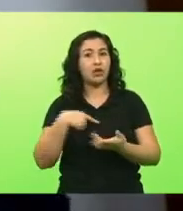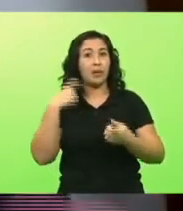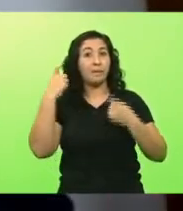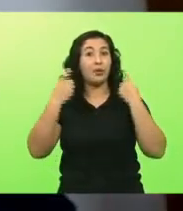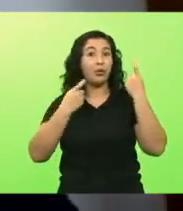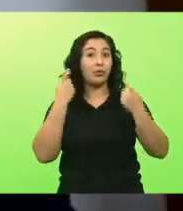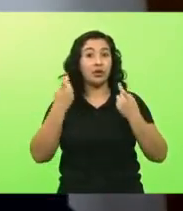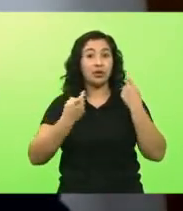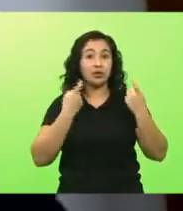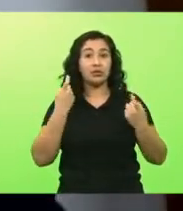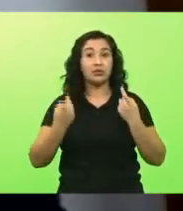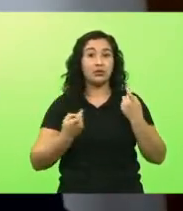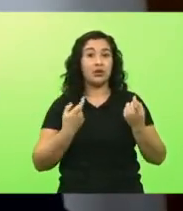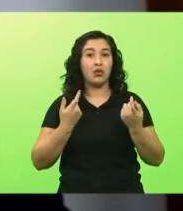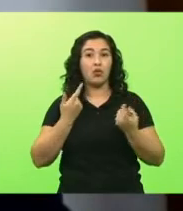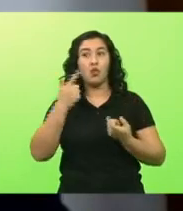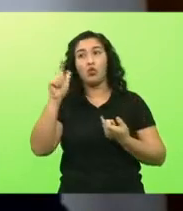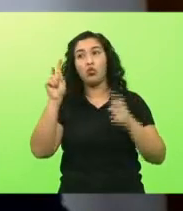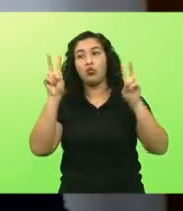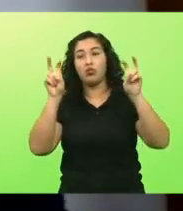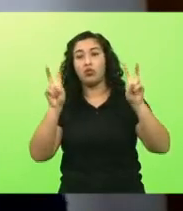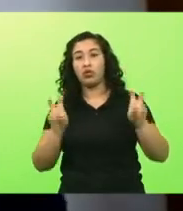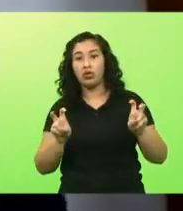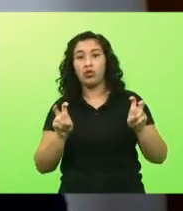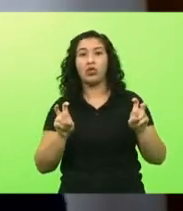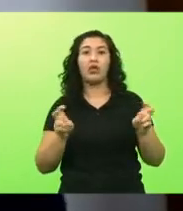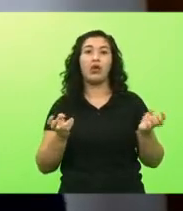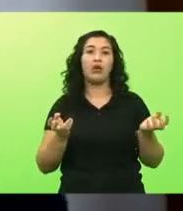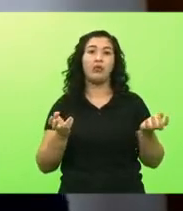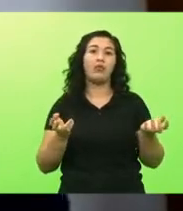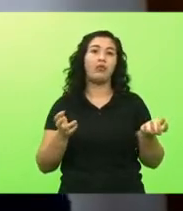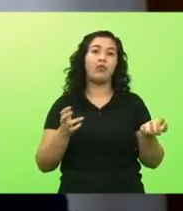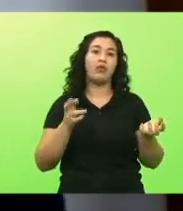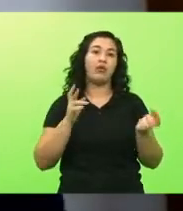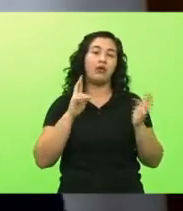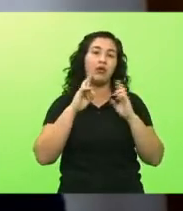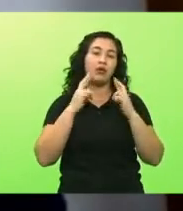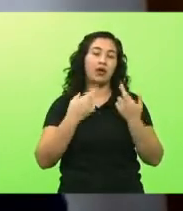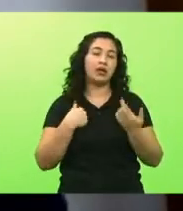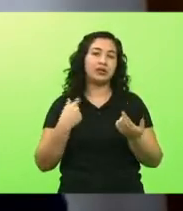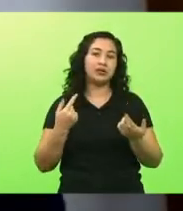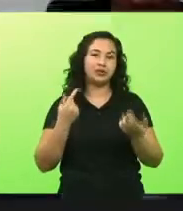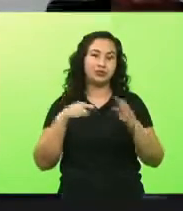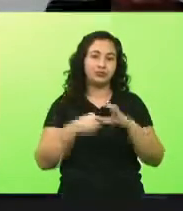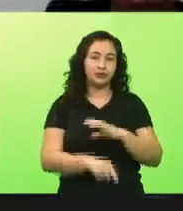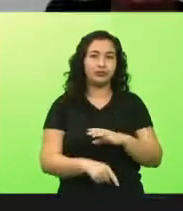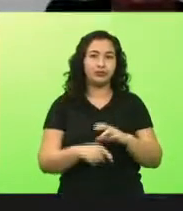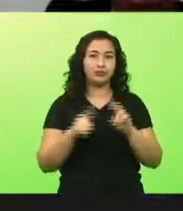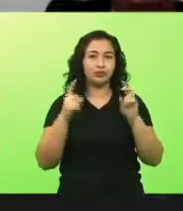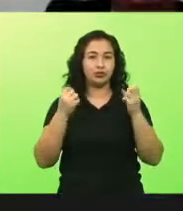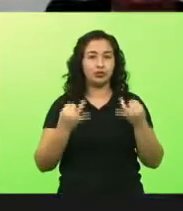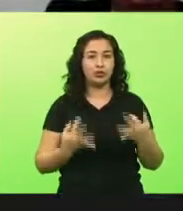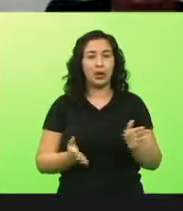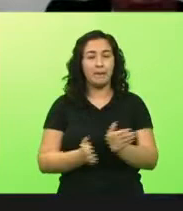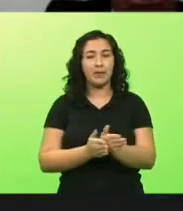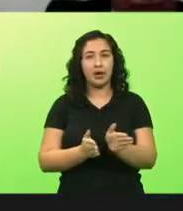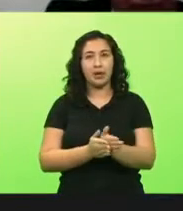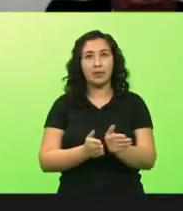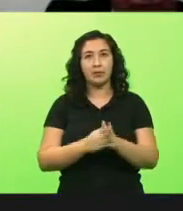outro momento, em outro fórum, quem sabe, a gente se aprofundar mais. Parabéns, Mocelin, parabéns, Márcio.